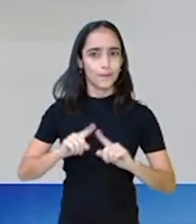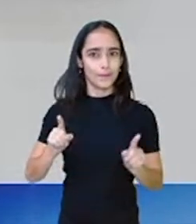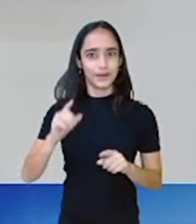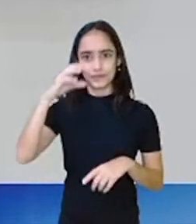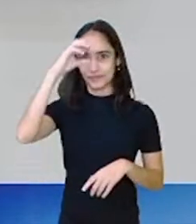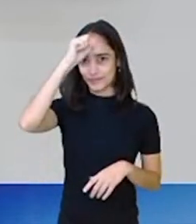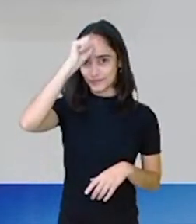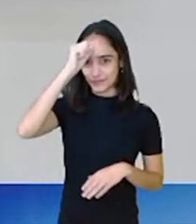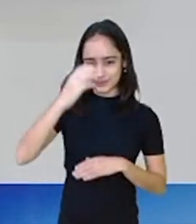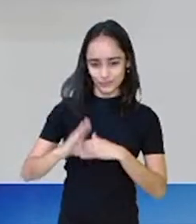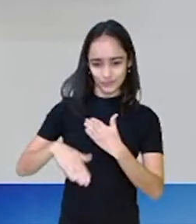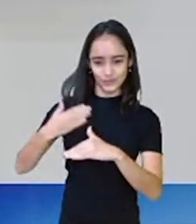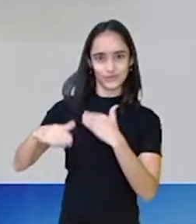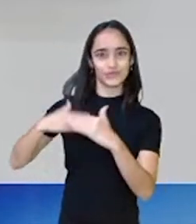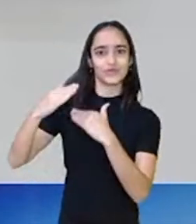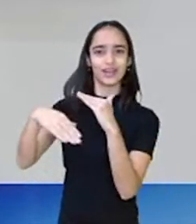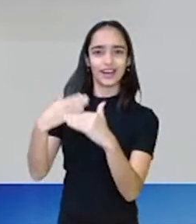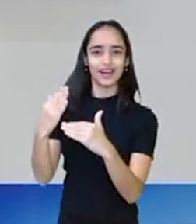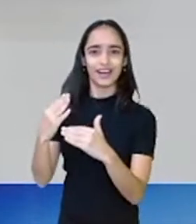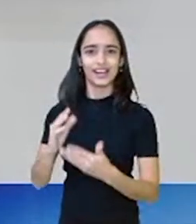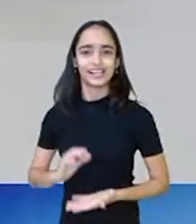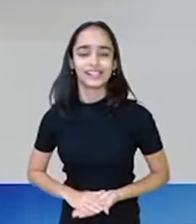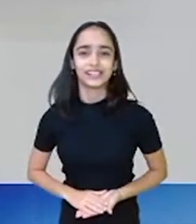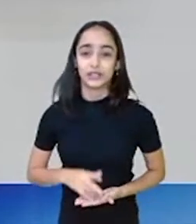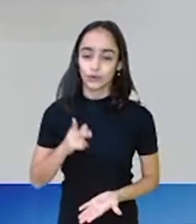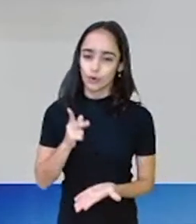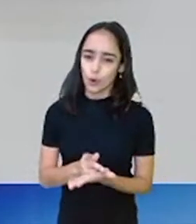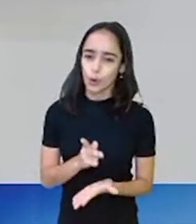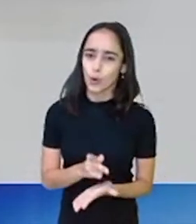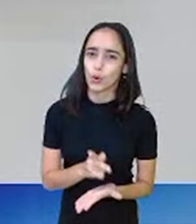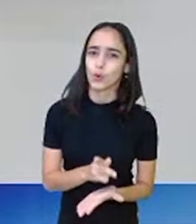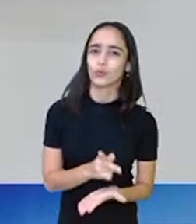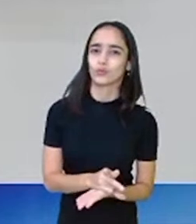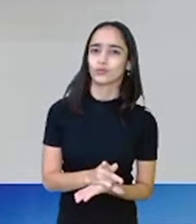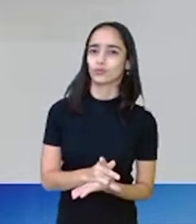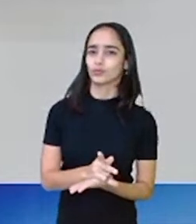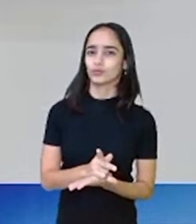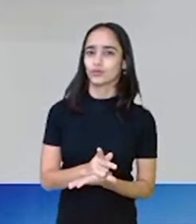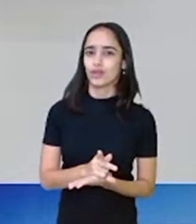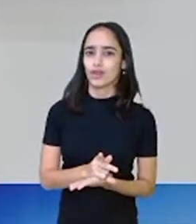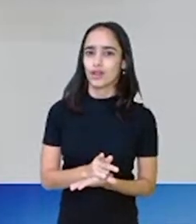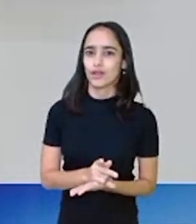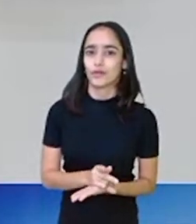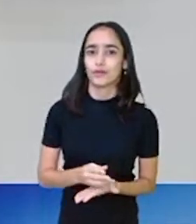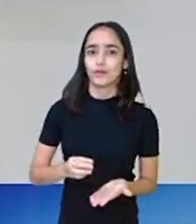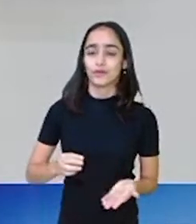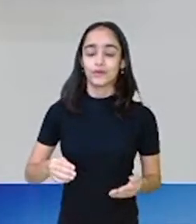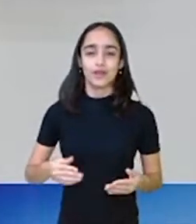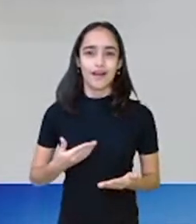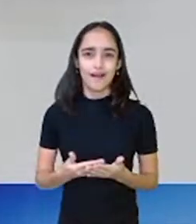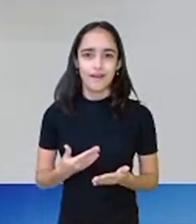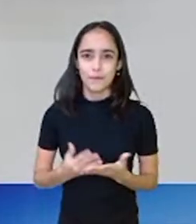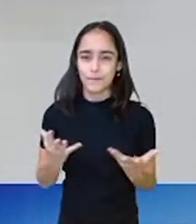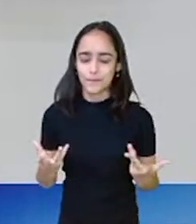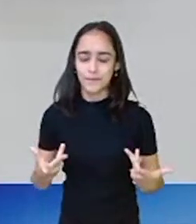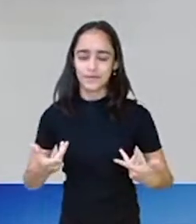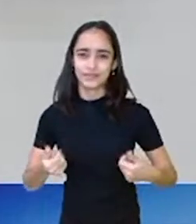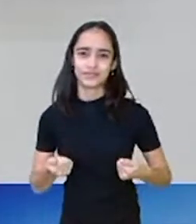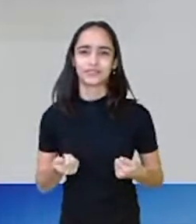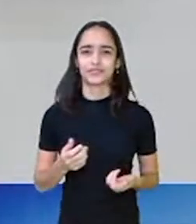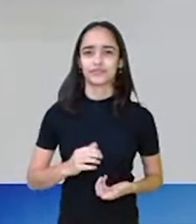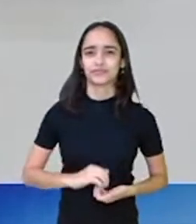diminuiu. Continua o nosso conteúdo aí bem rico e abrangendo aí para a sua necessidade de aprender cada vez